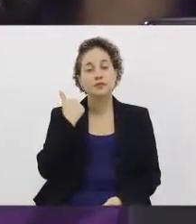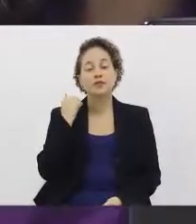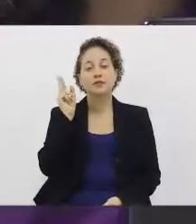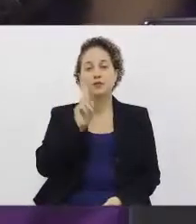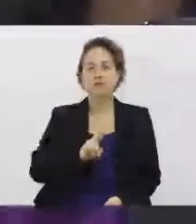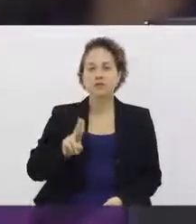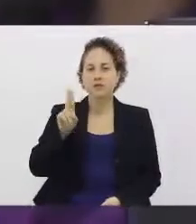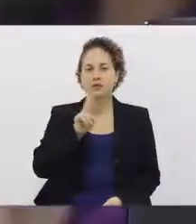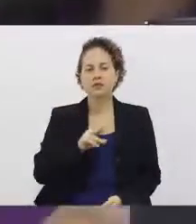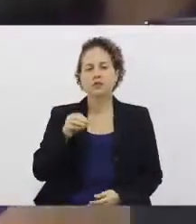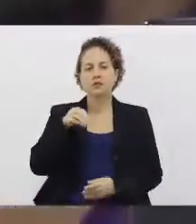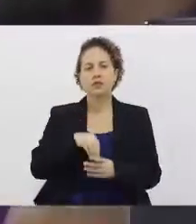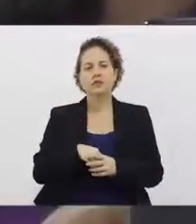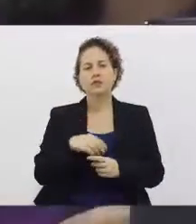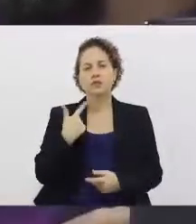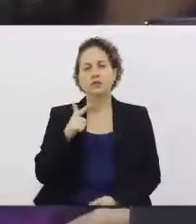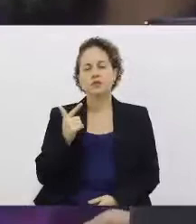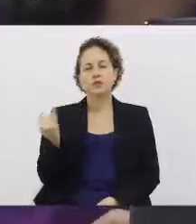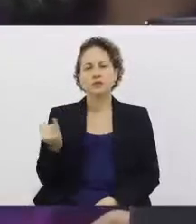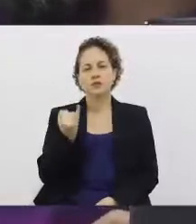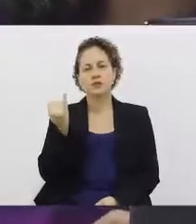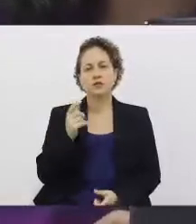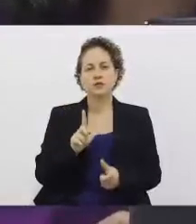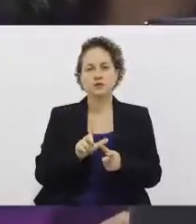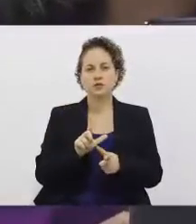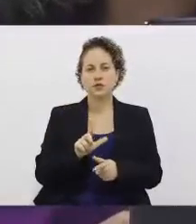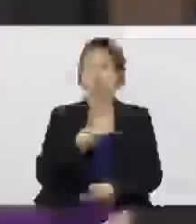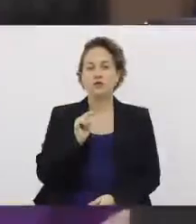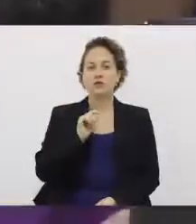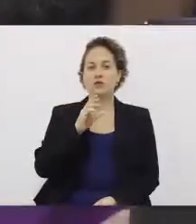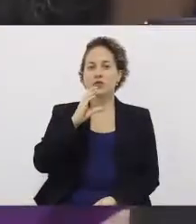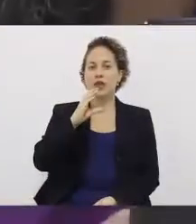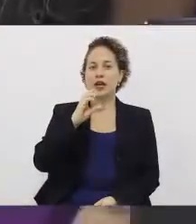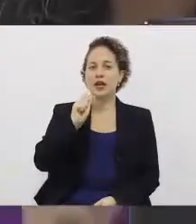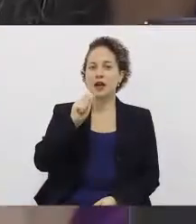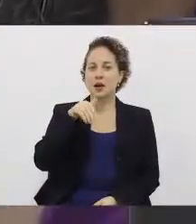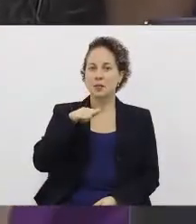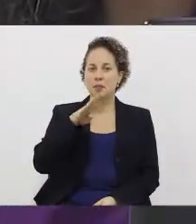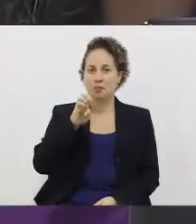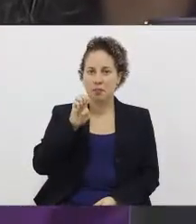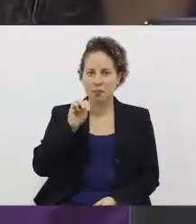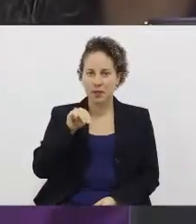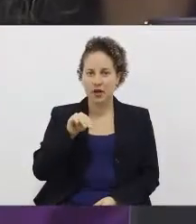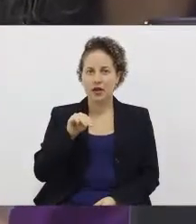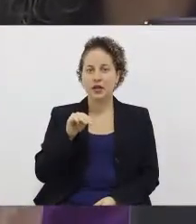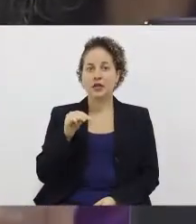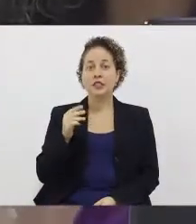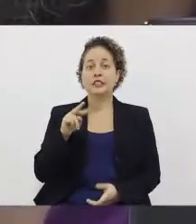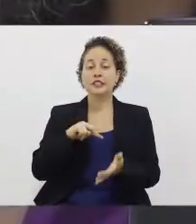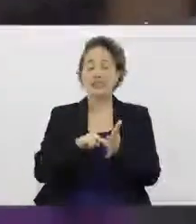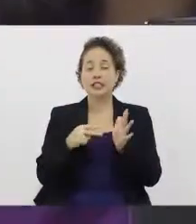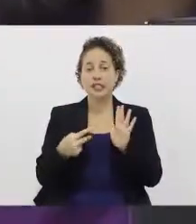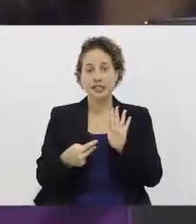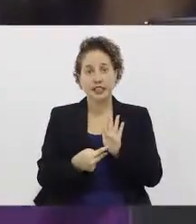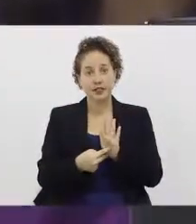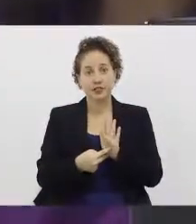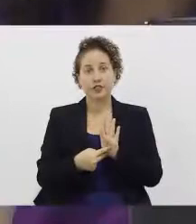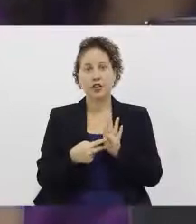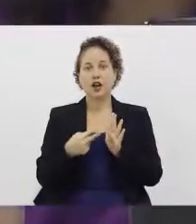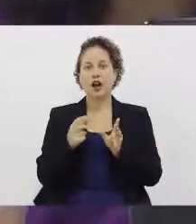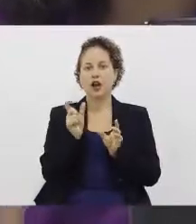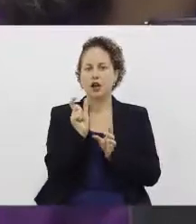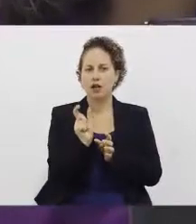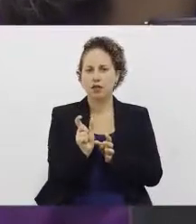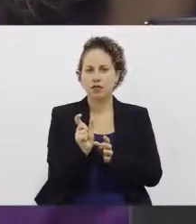quando aplicado, uma outra ferramenta do Lean, que é o Kanban. Kanban, em japonês, significa cartão.